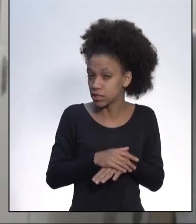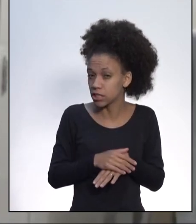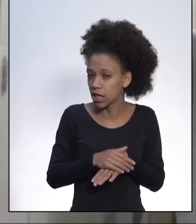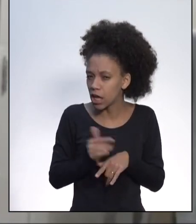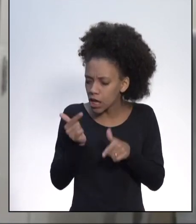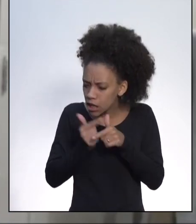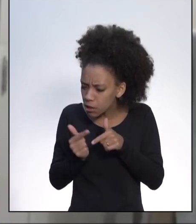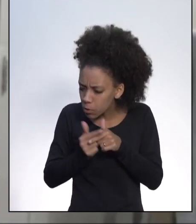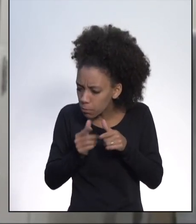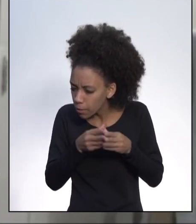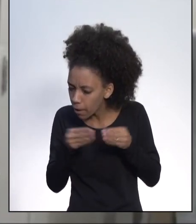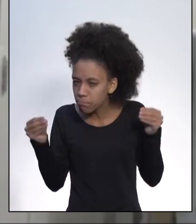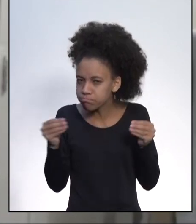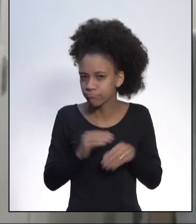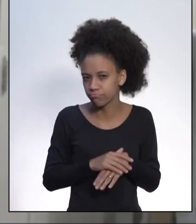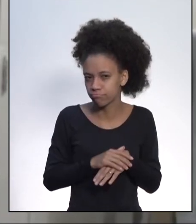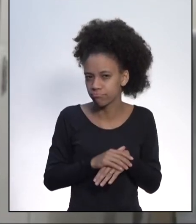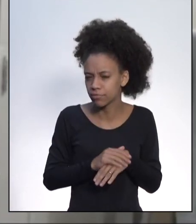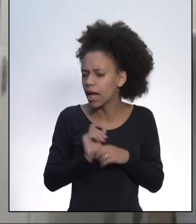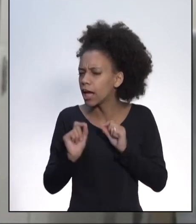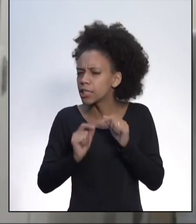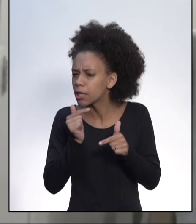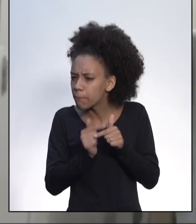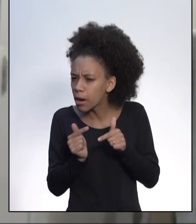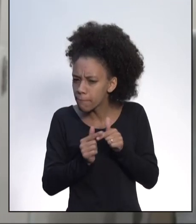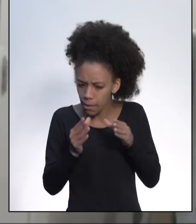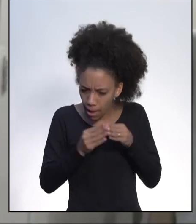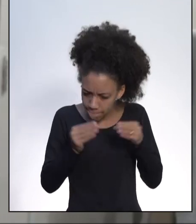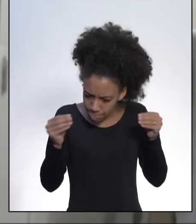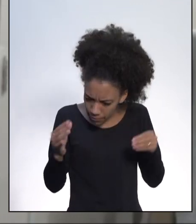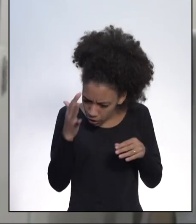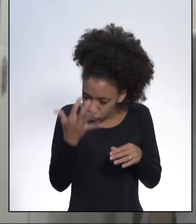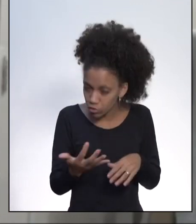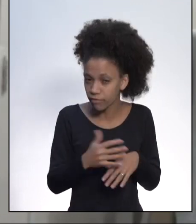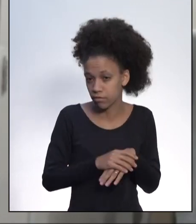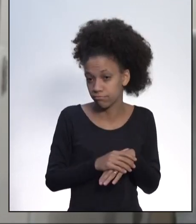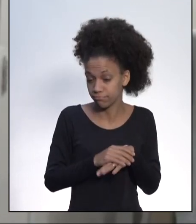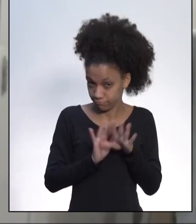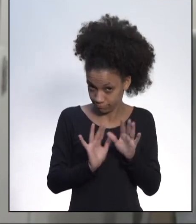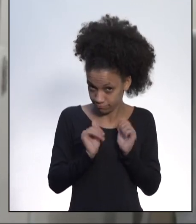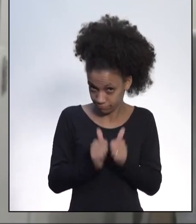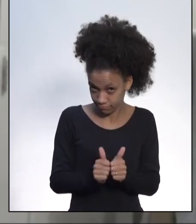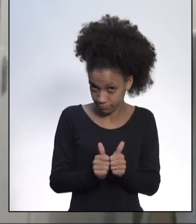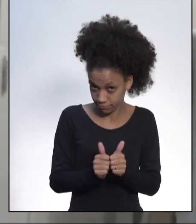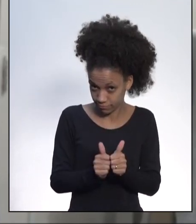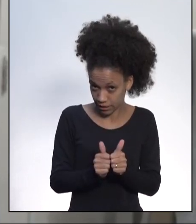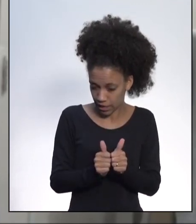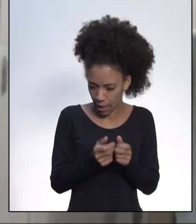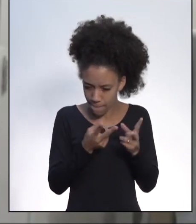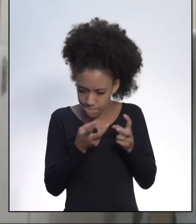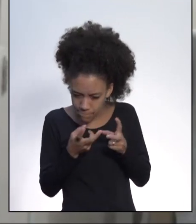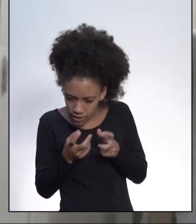quer resolver, que problema você quer solucionar, tá? Identifique quais são os